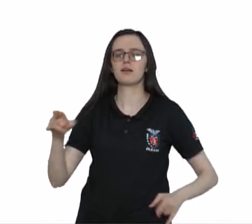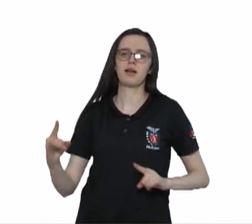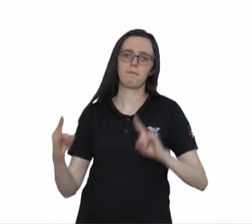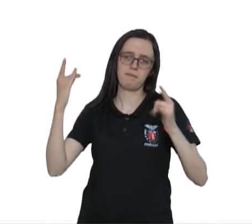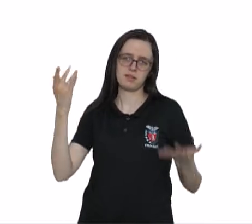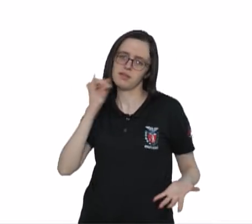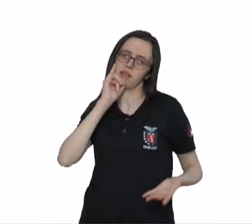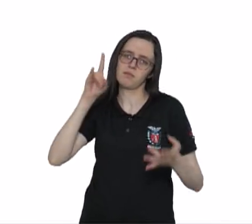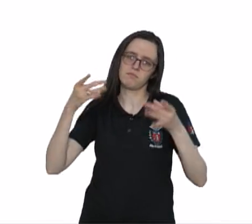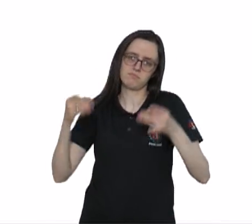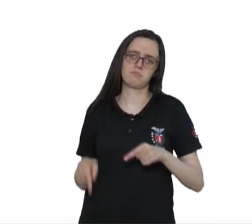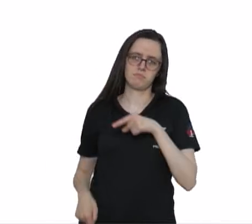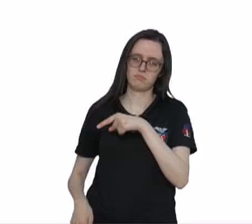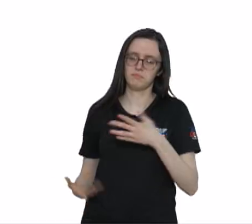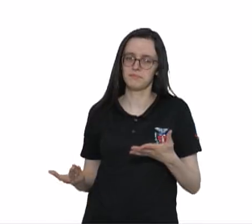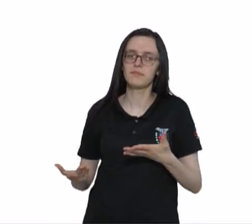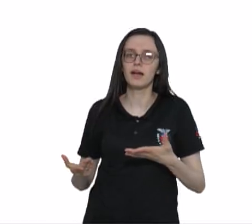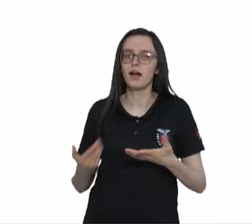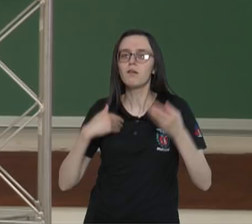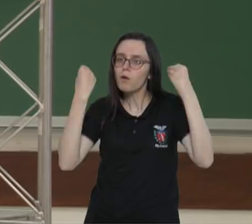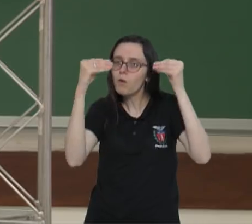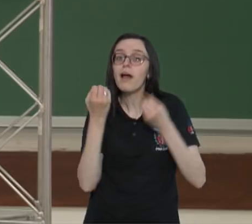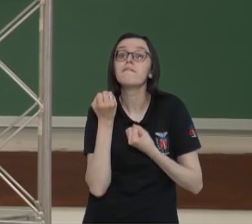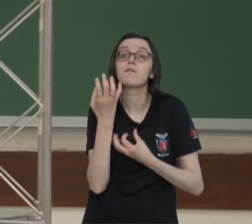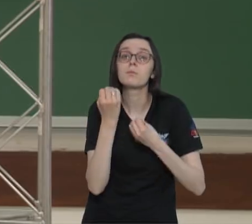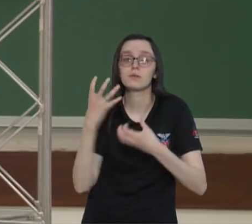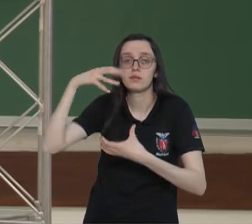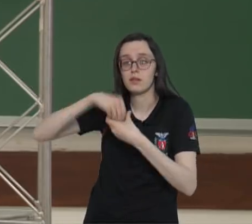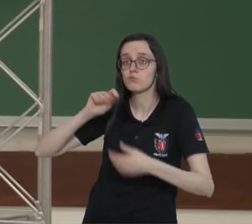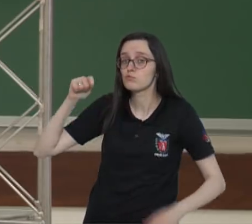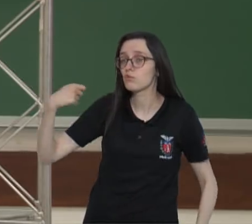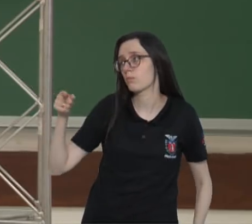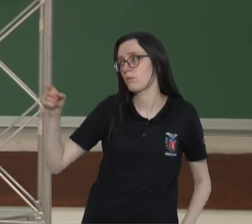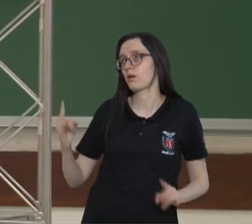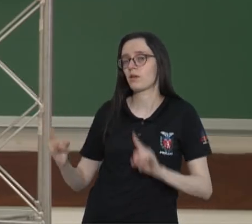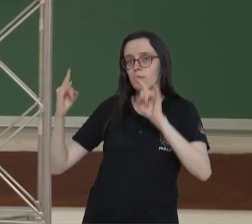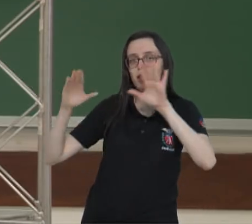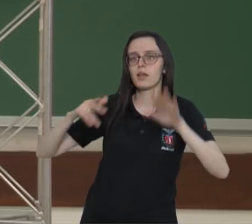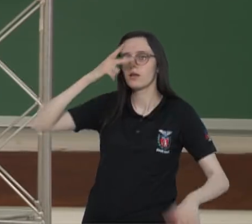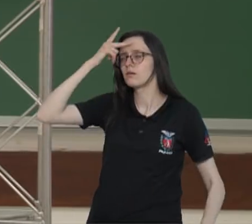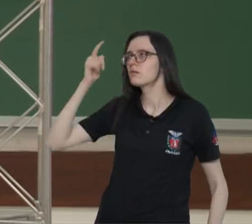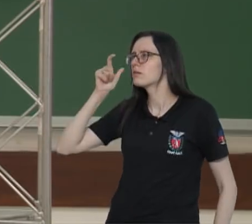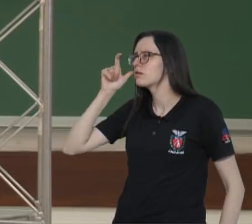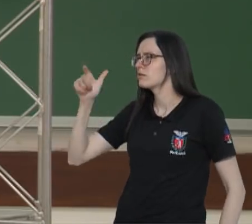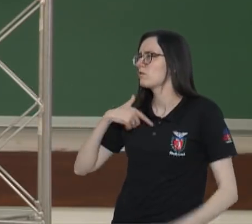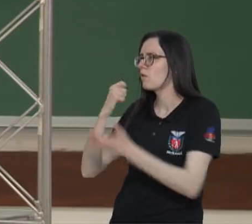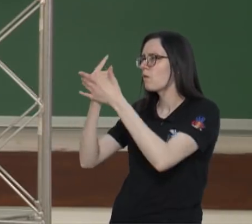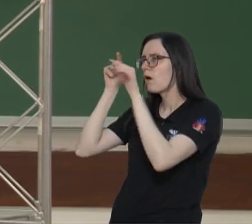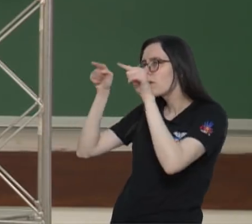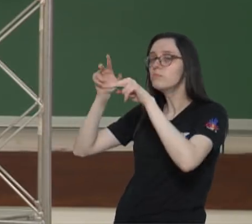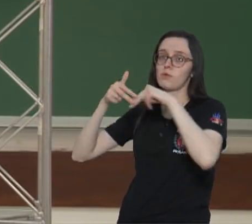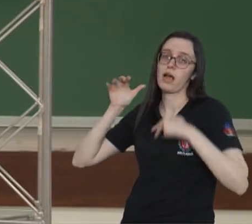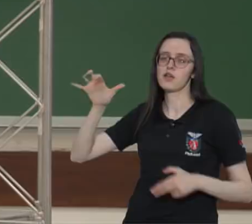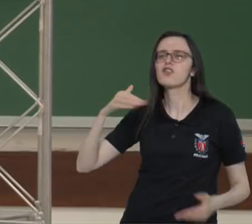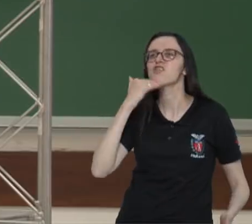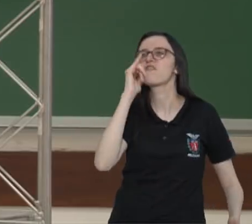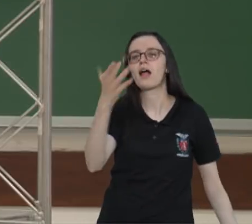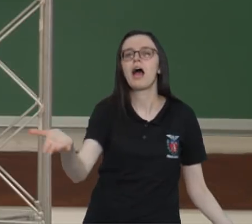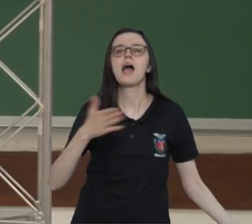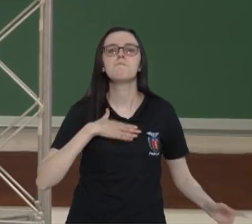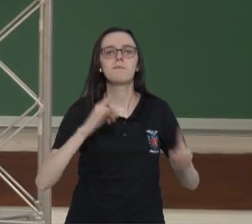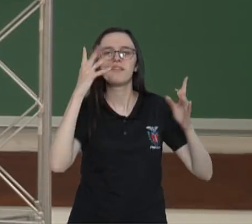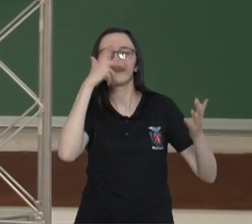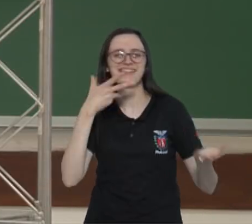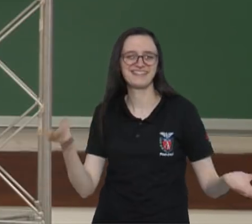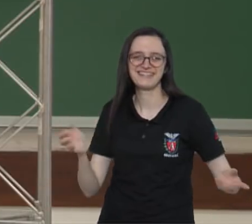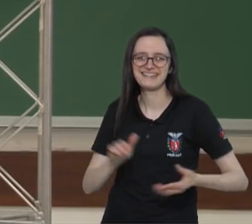caso, o apartamento, né? É onde ele coloca as informações, porque a pessoa vai se interessar a partir delas, né? Não adianta só falar, meu apartamento é